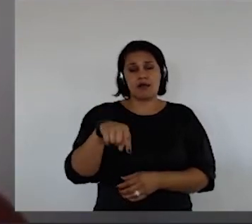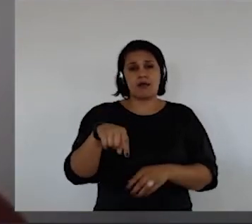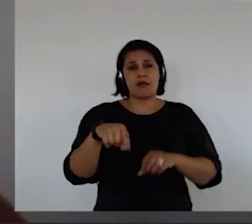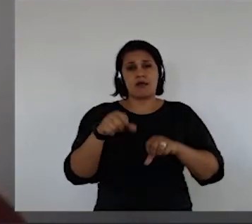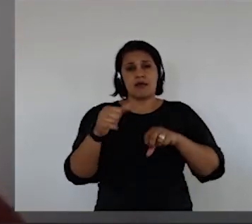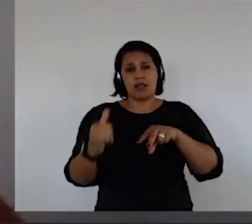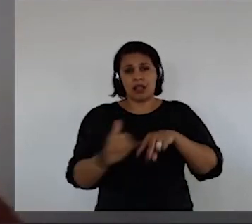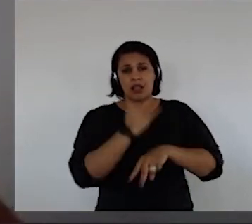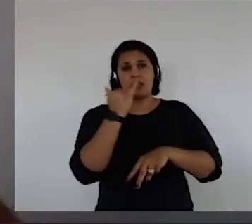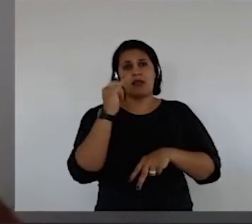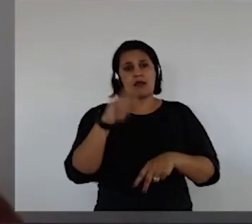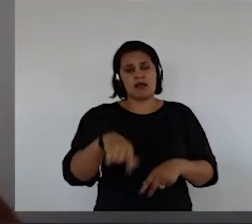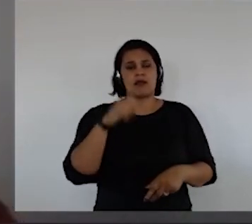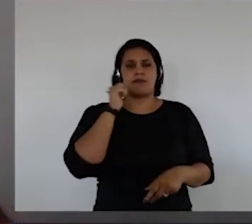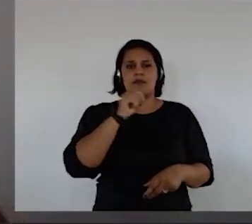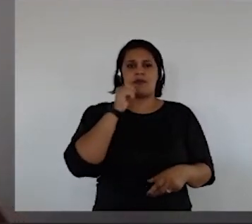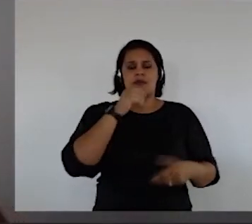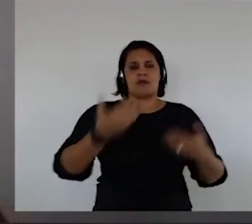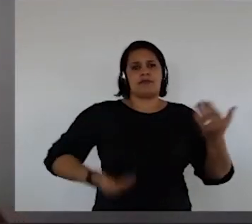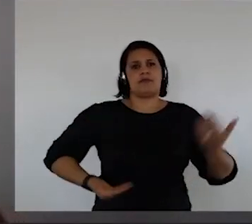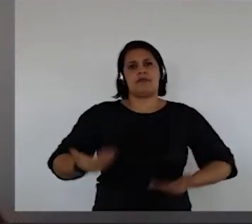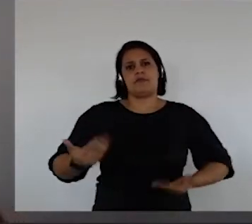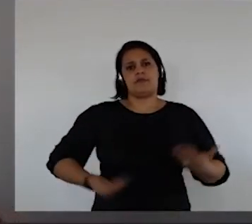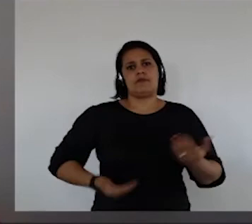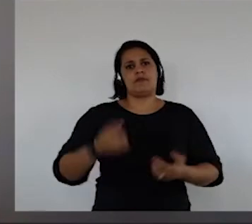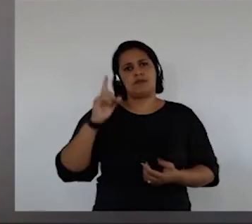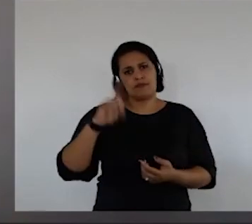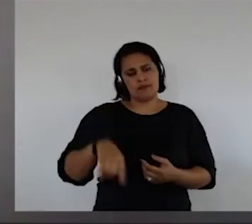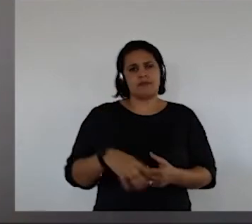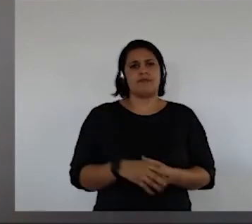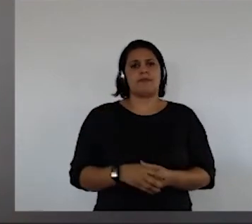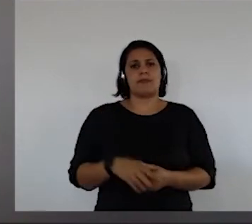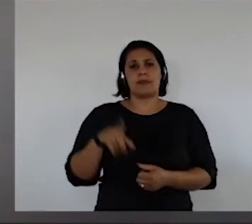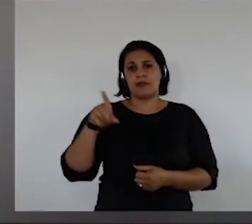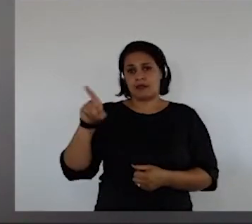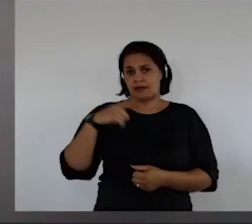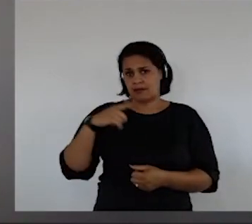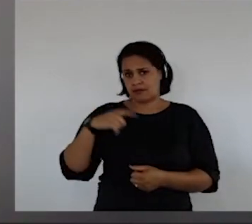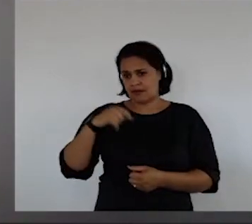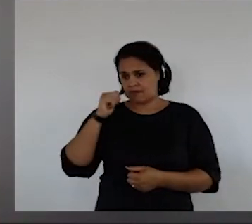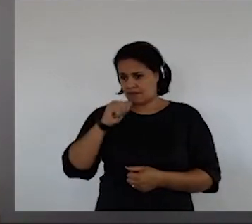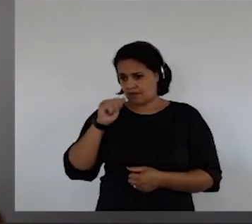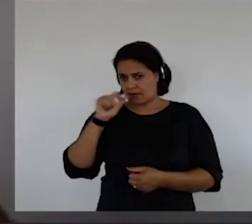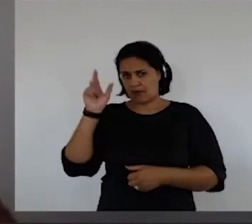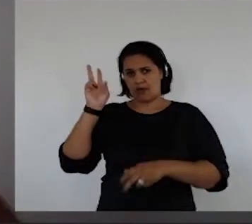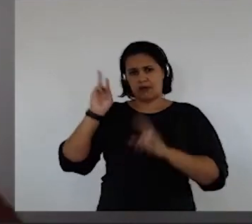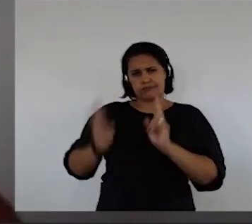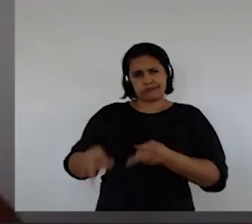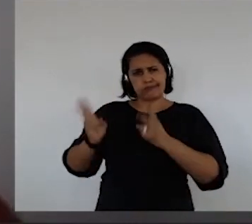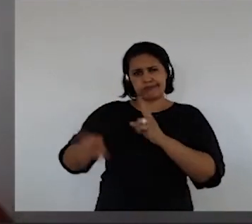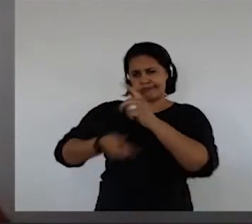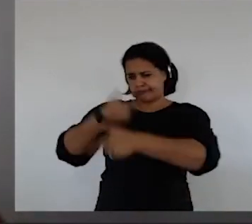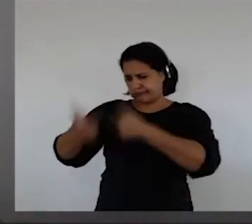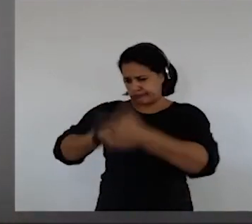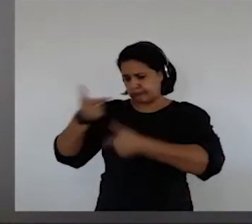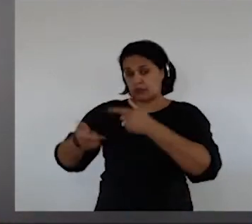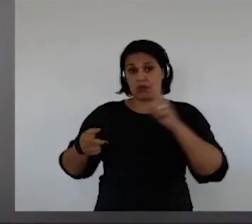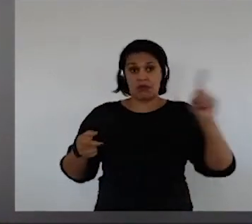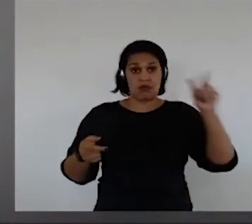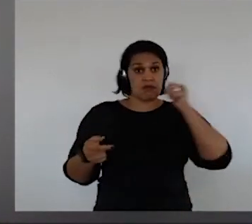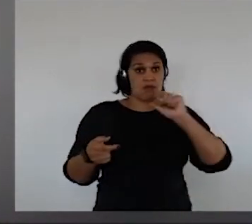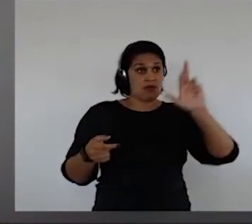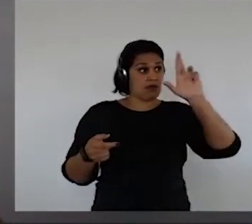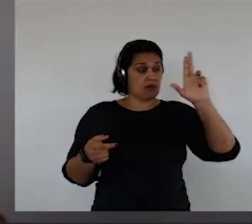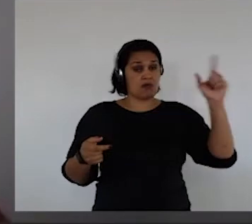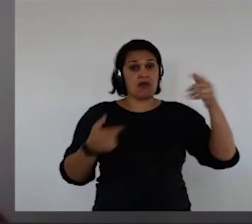doméstica. Foi uma empregada doméstica que não foi liberada pela patroa, né? E a patroa tinha acabado de chegar de viagem da Itália e